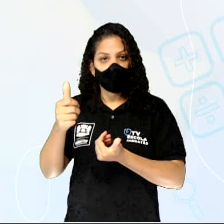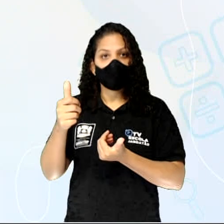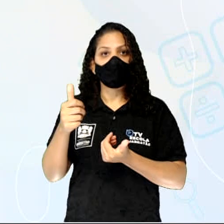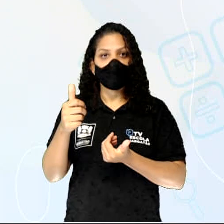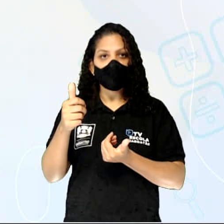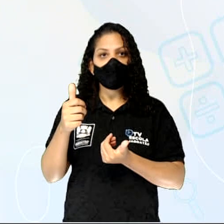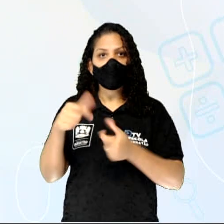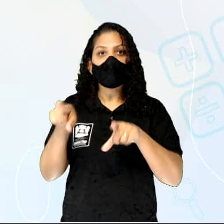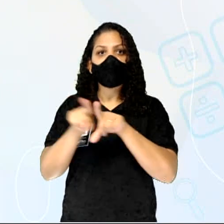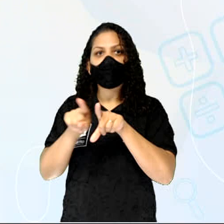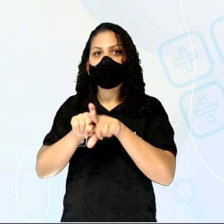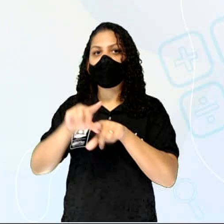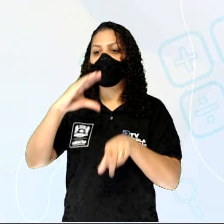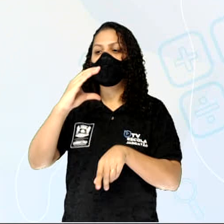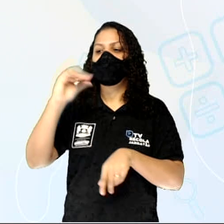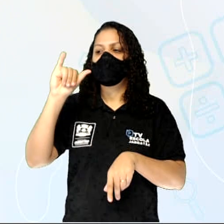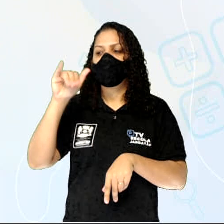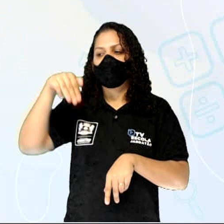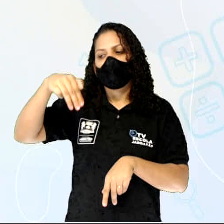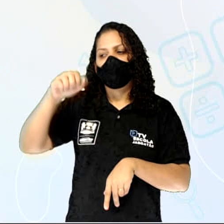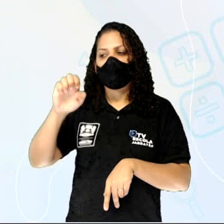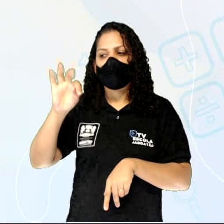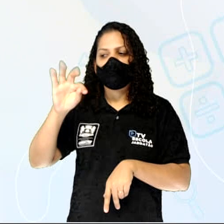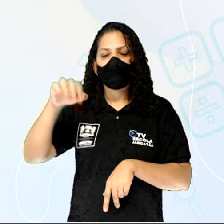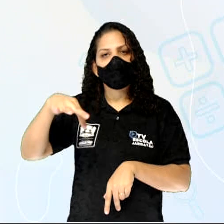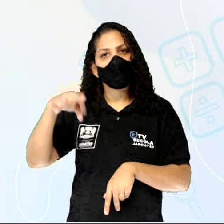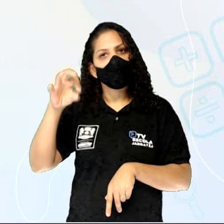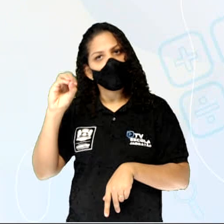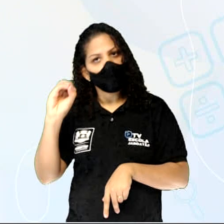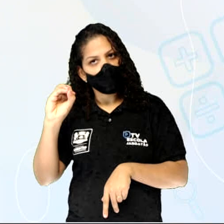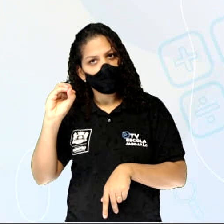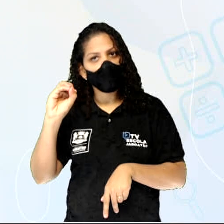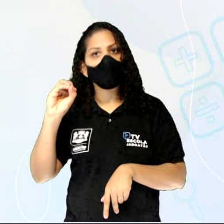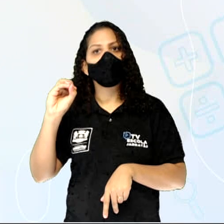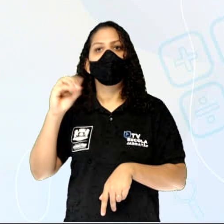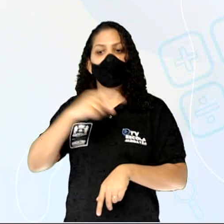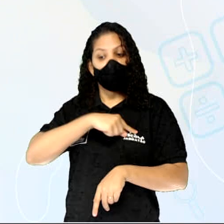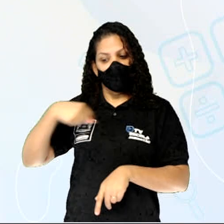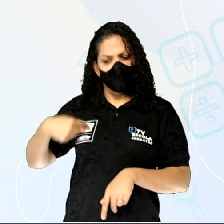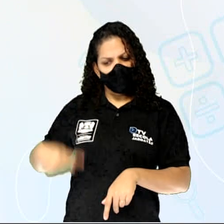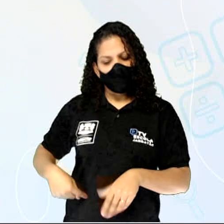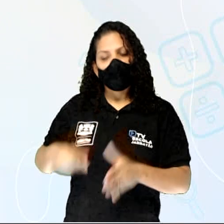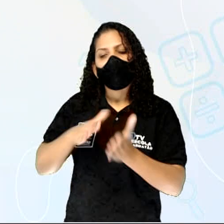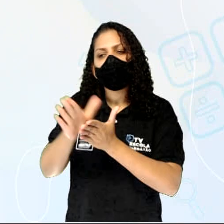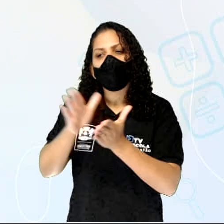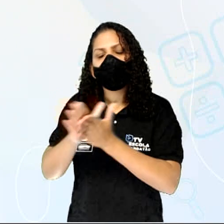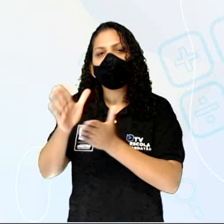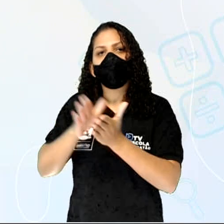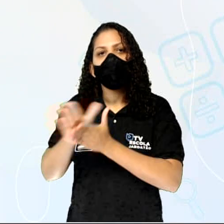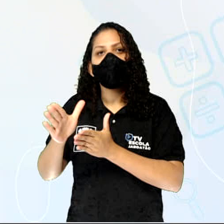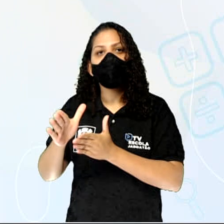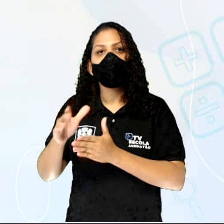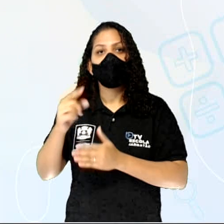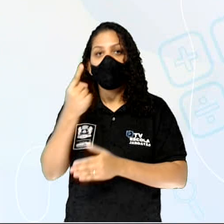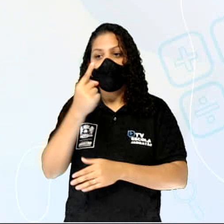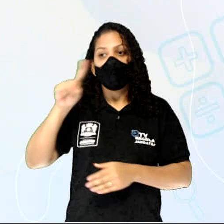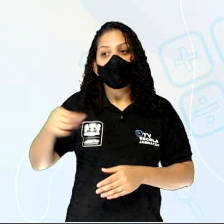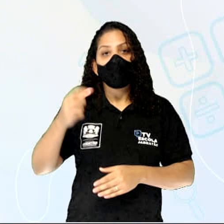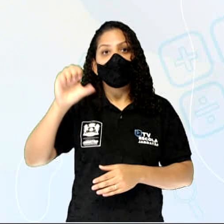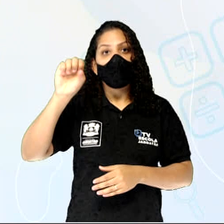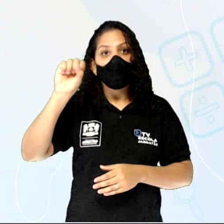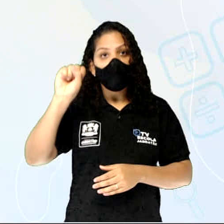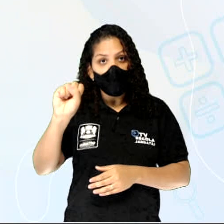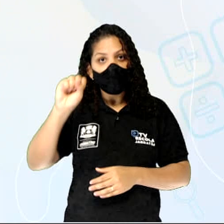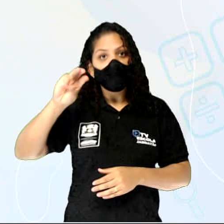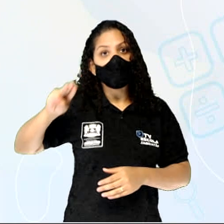Cimento. A China produz anualmente 1,8 milhões de